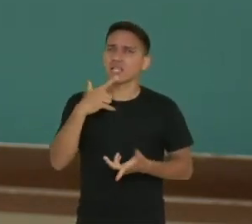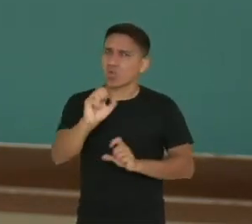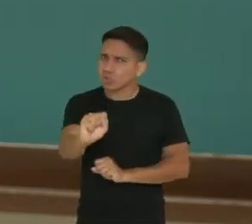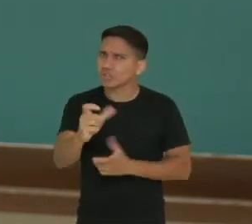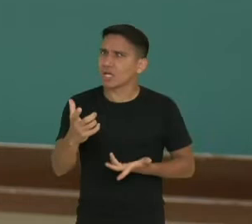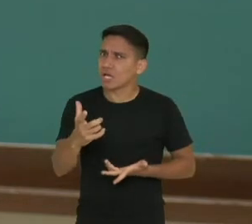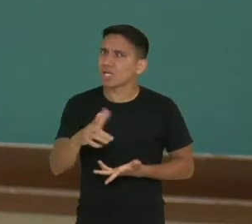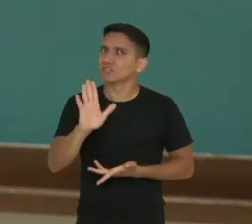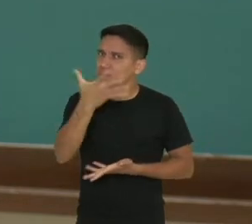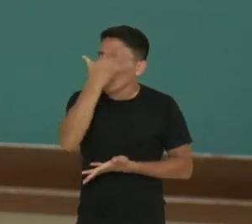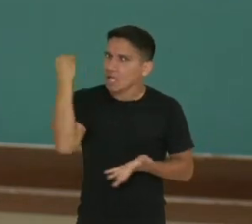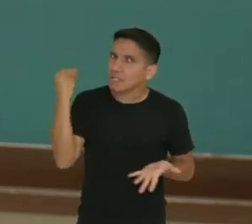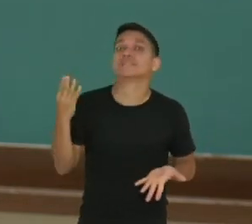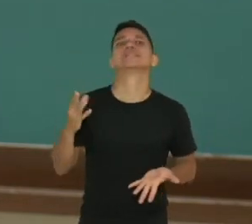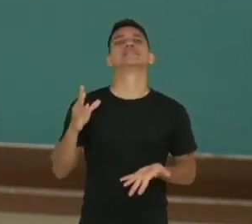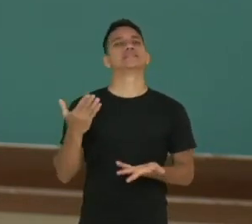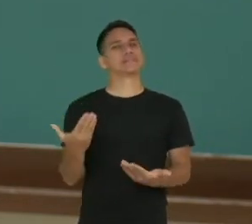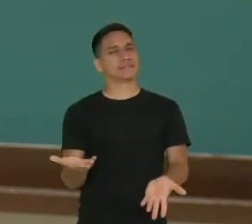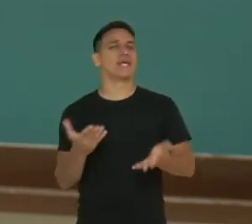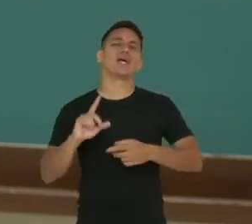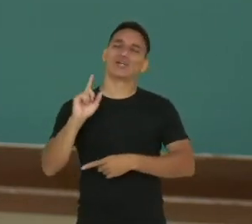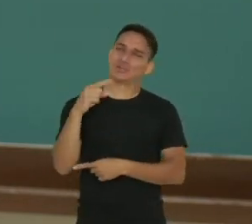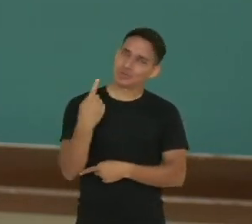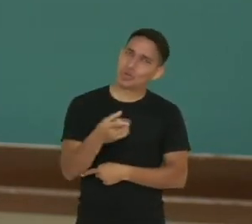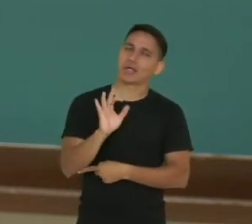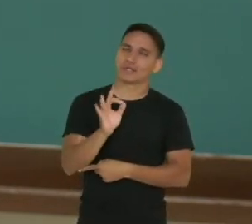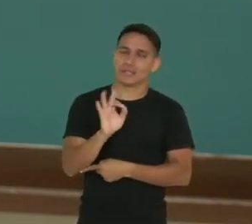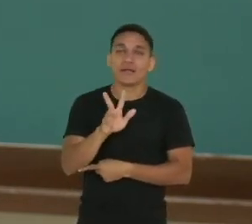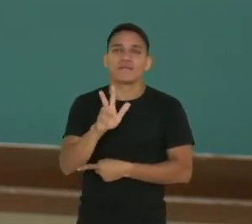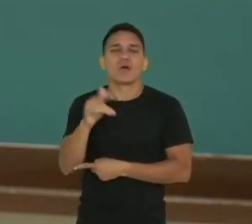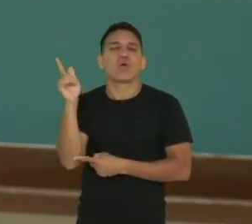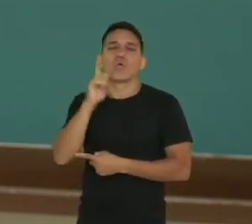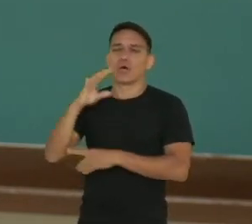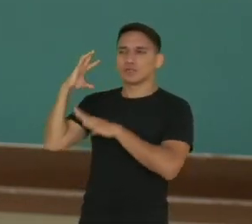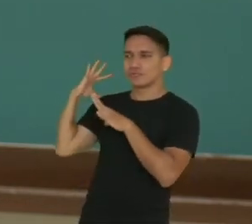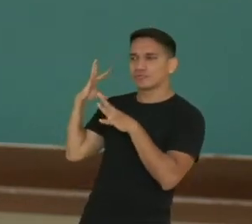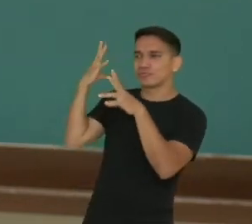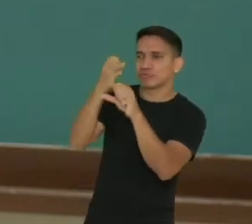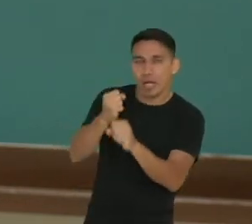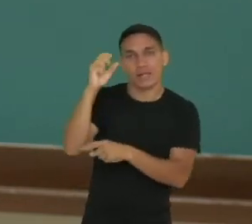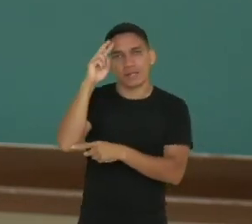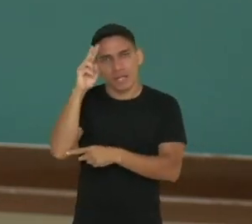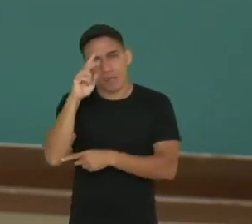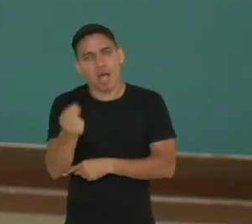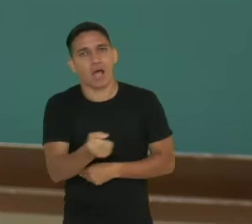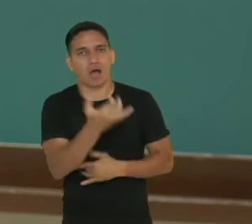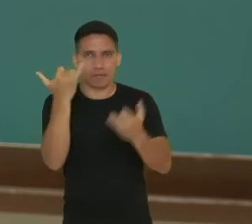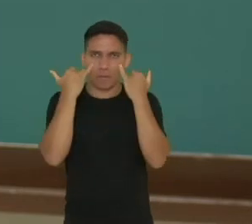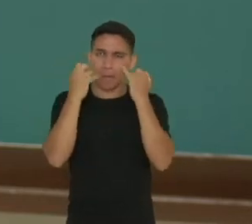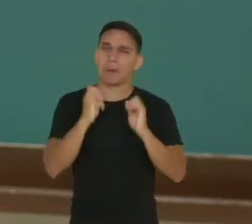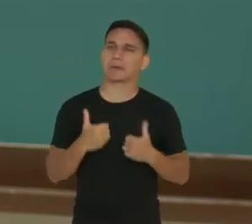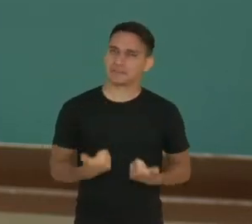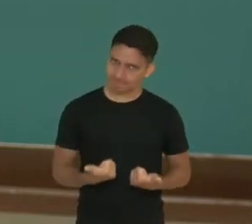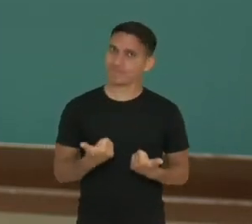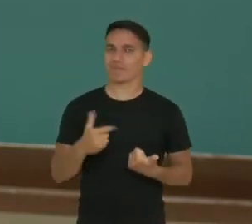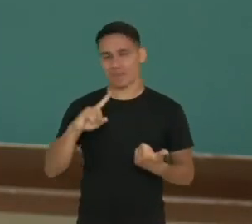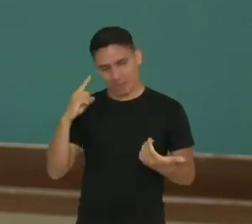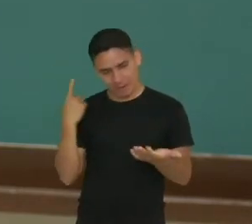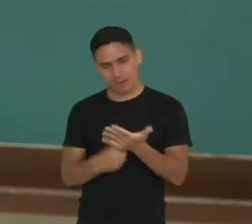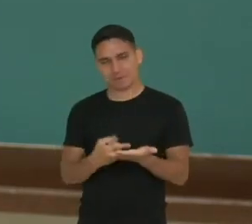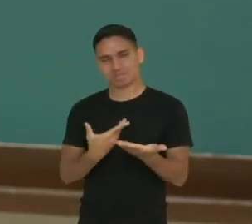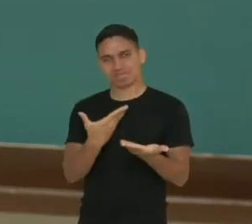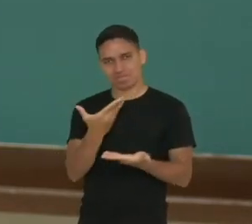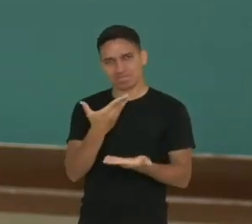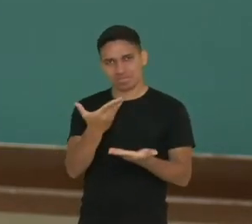esqueceu? Então nós vamos conseguir revisar, retomar essas informações, beleza? Conte comigo para